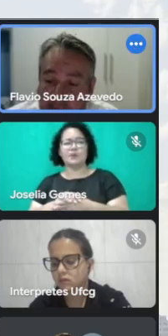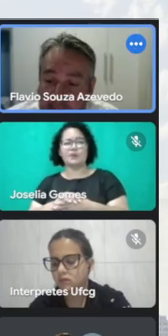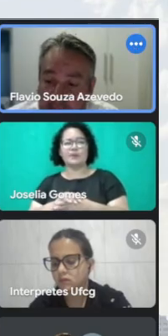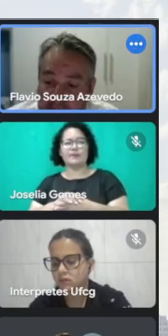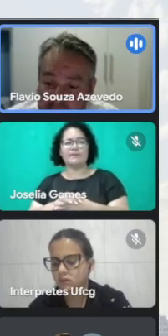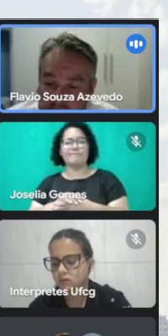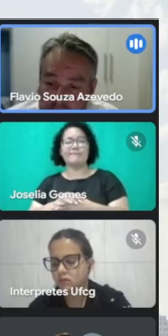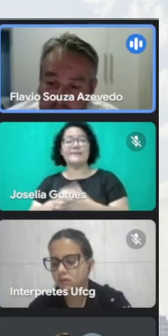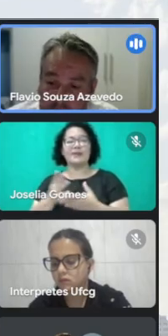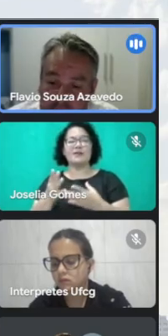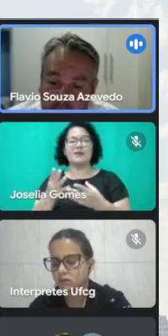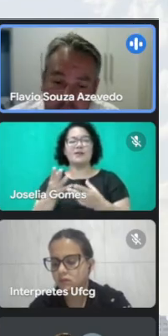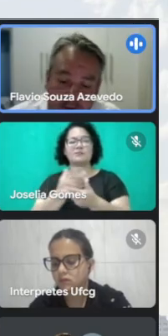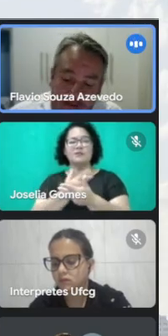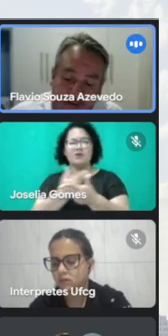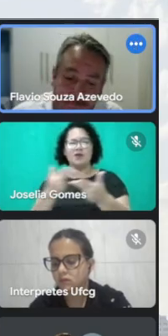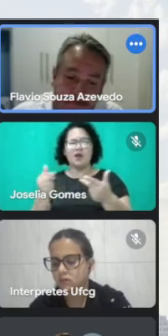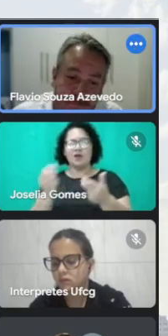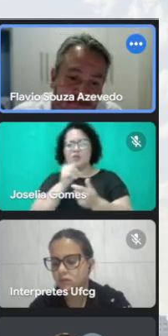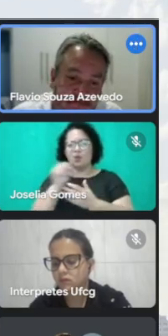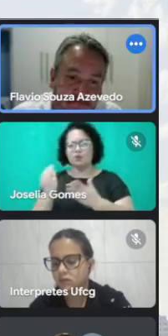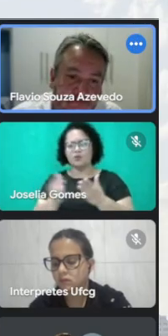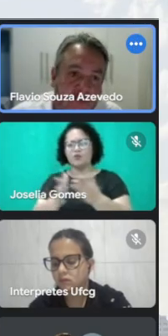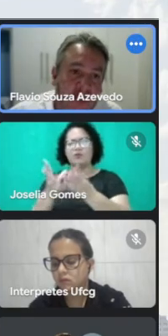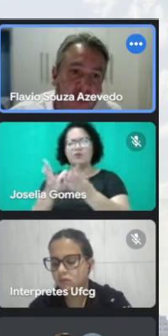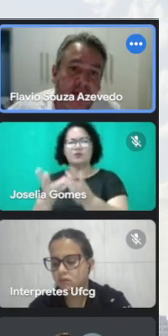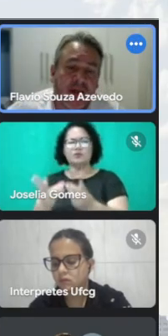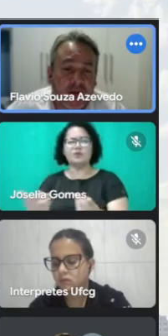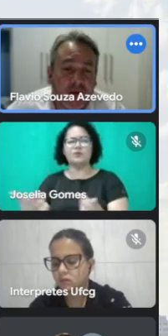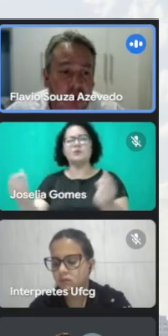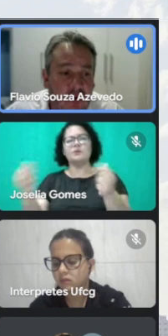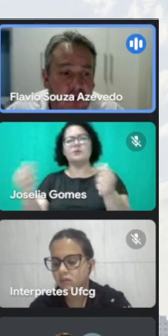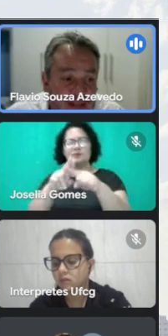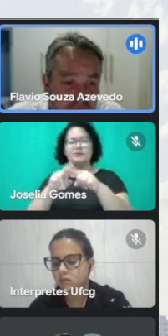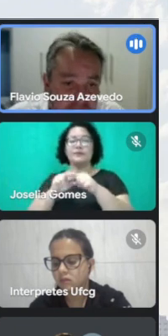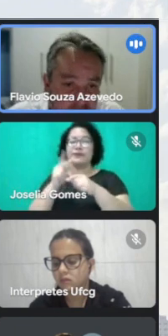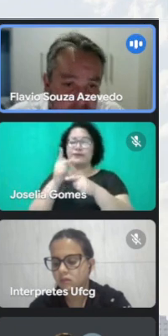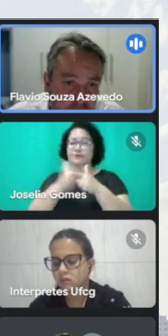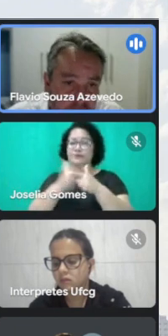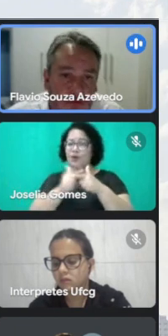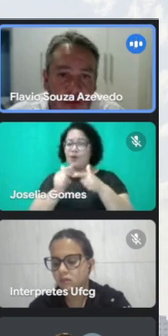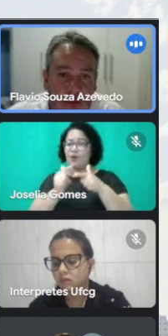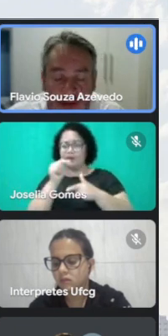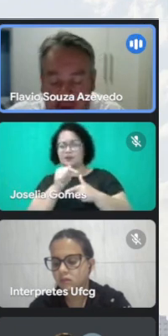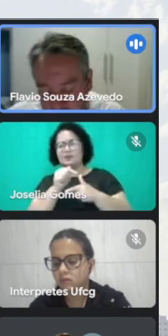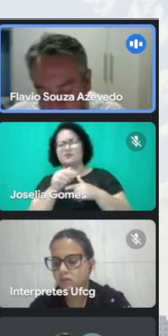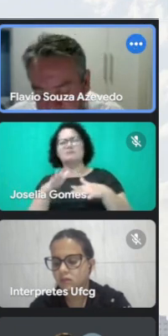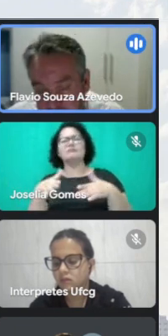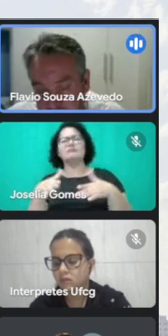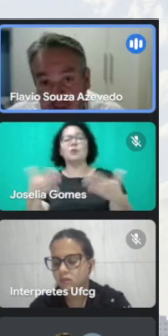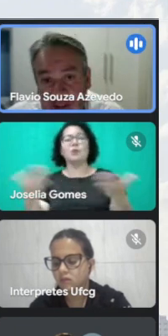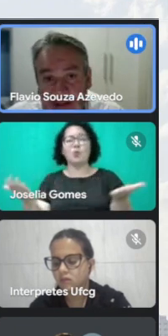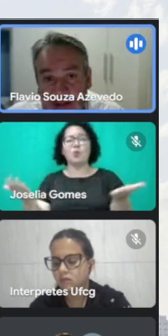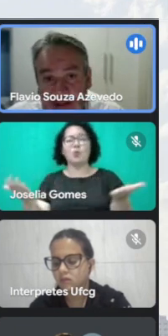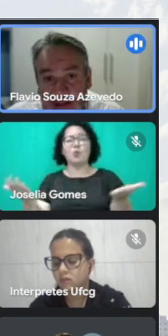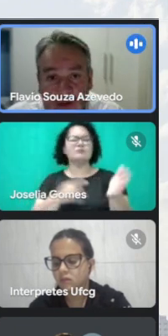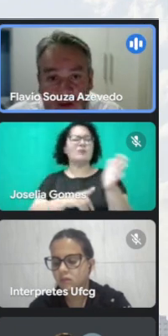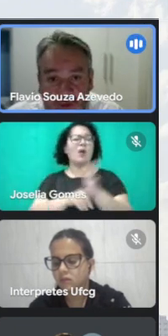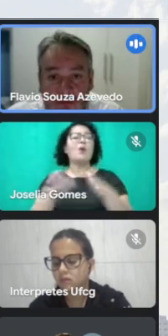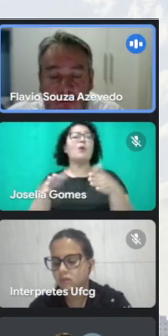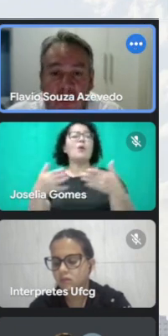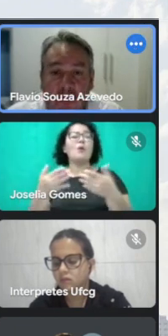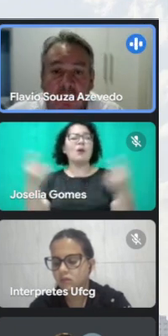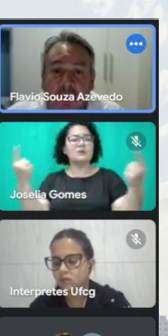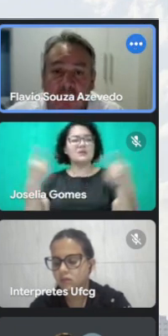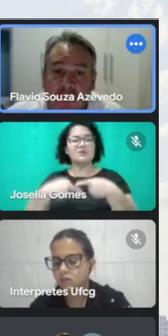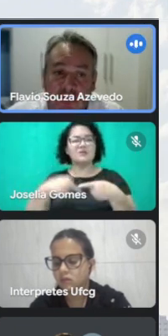desaparecendo devido a esses problemas. Então, qual é o desafio da gente que vive agora nesse século